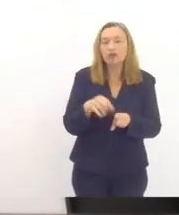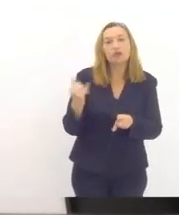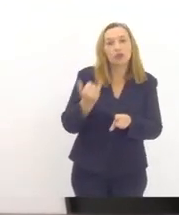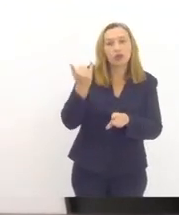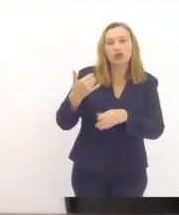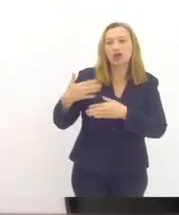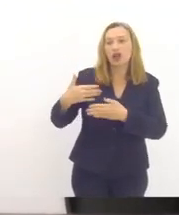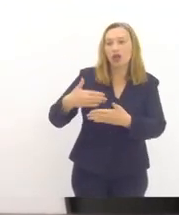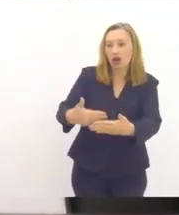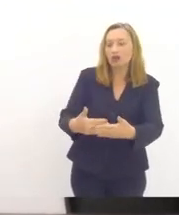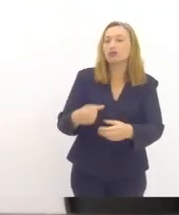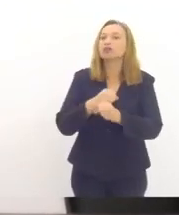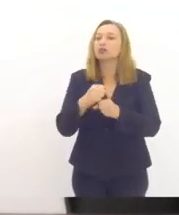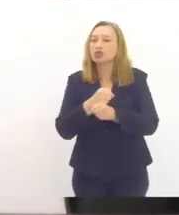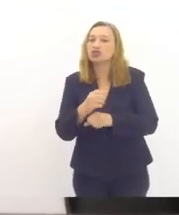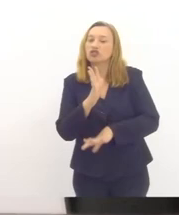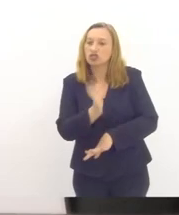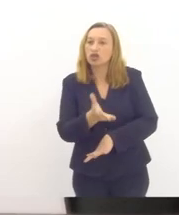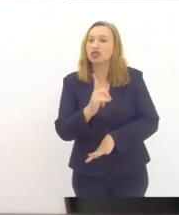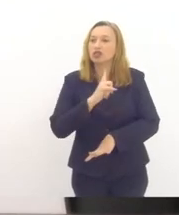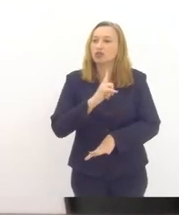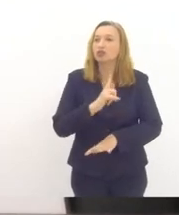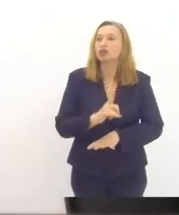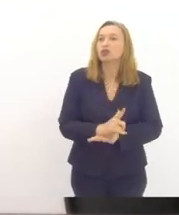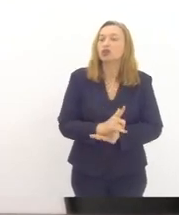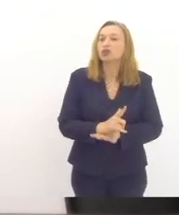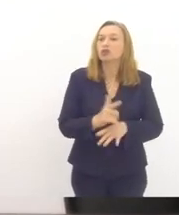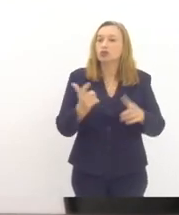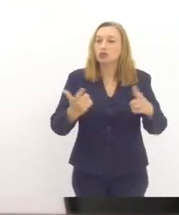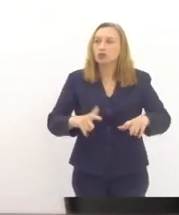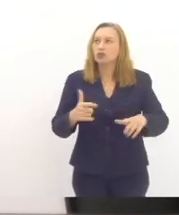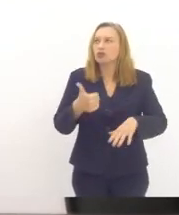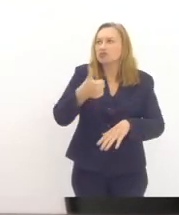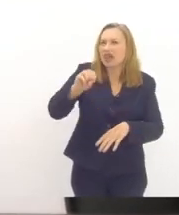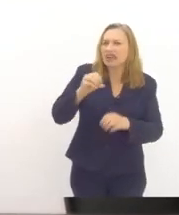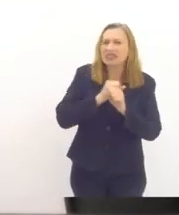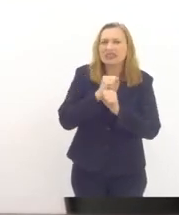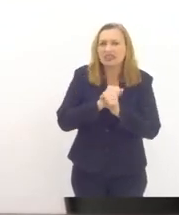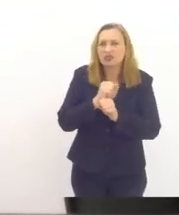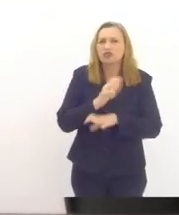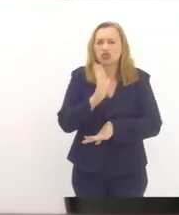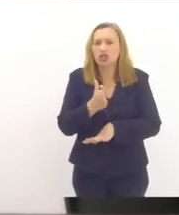longo dos anos, né, porque nós já tínhamos um espaço de 10 anos,